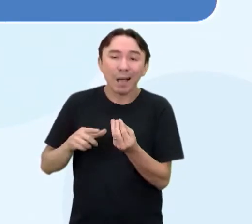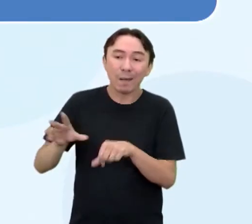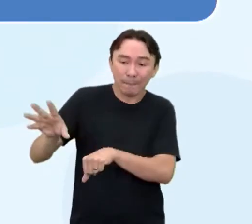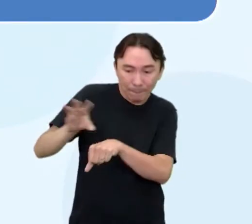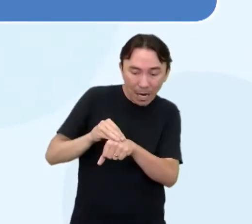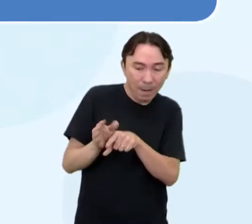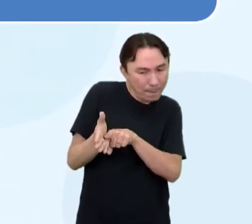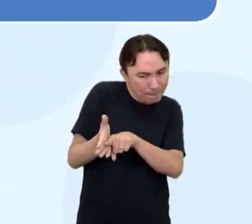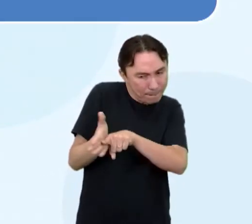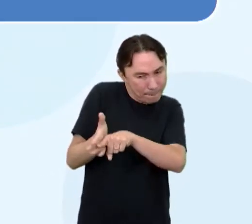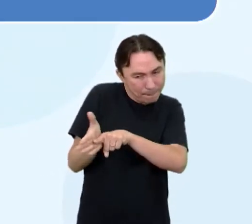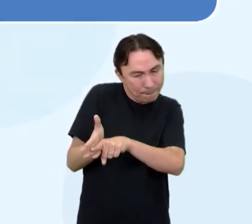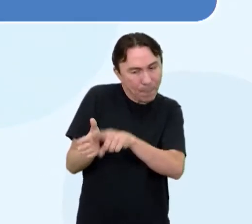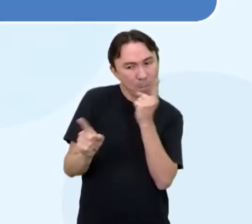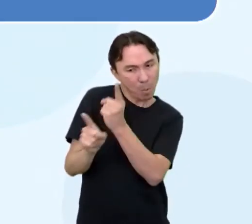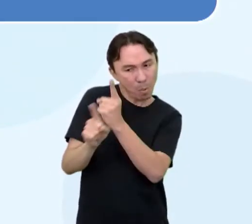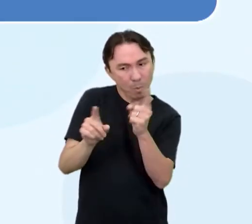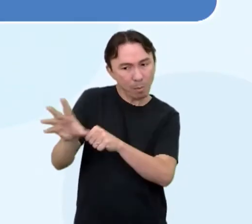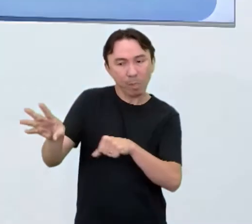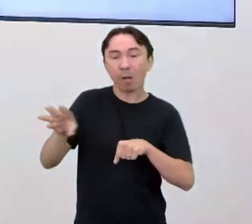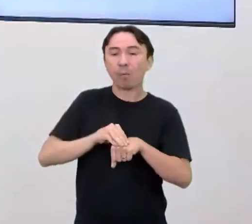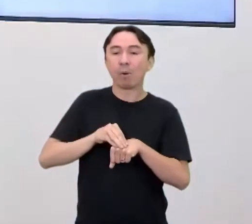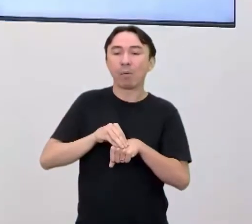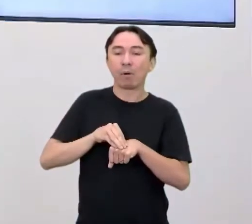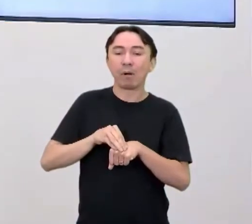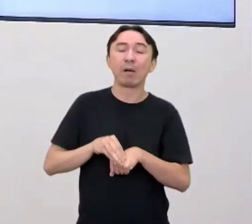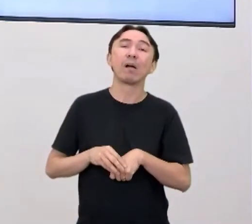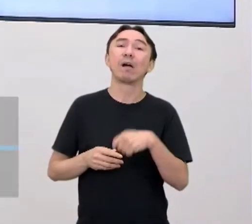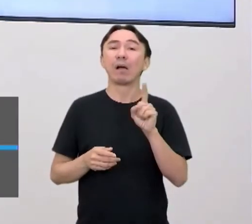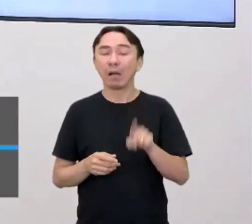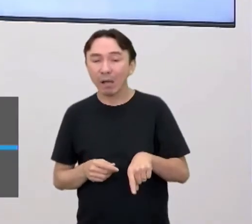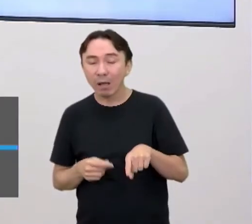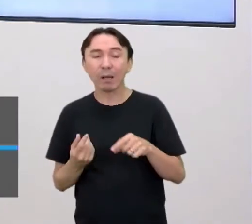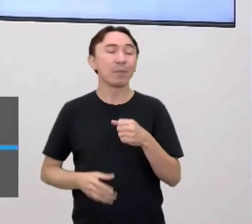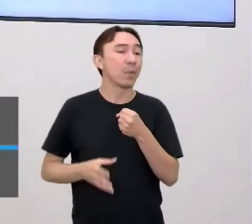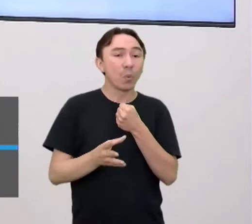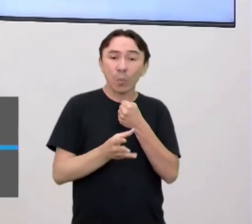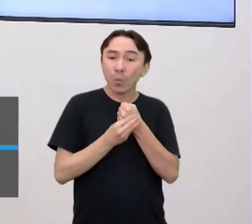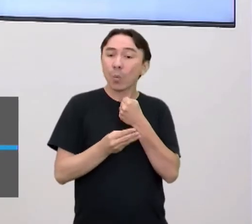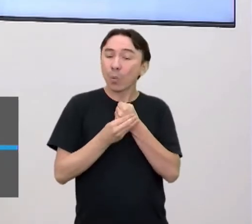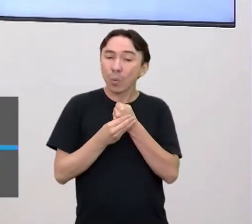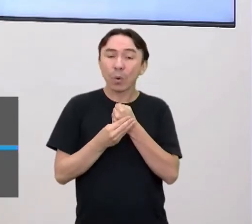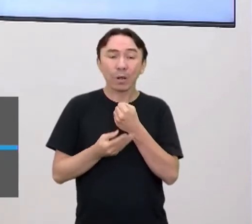tem aqui que se refere aí a qualquer conhecimento ou prática